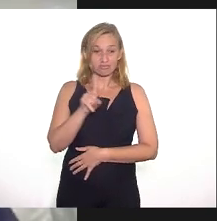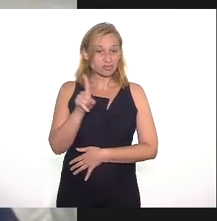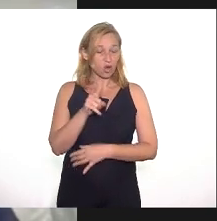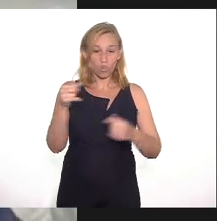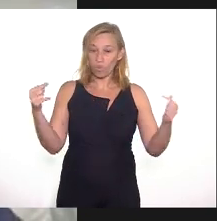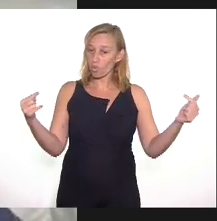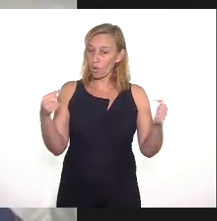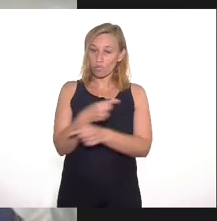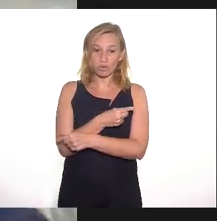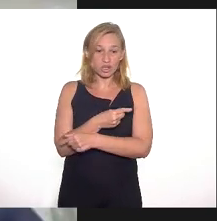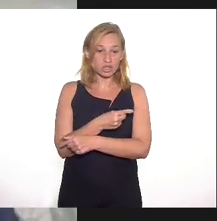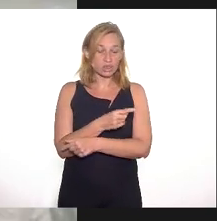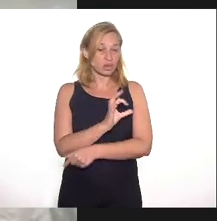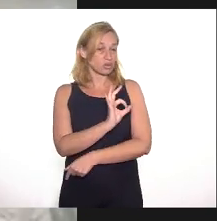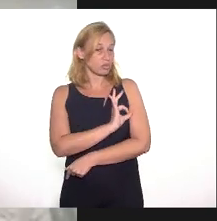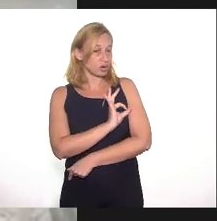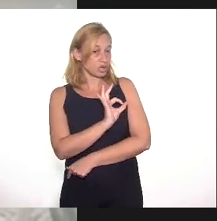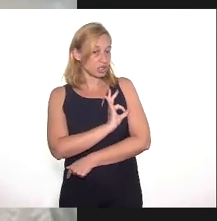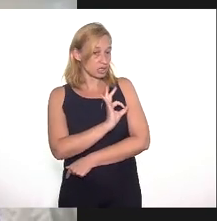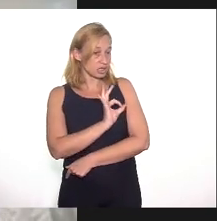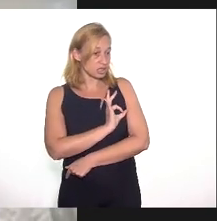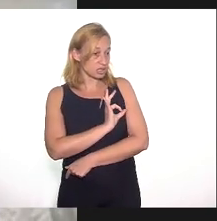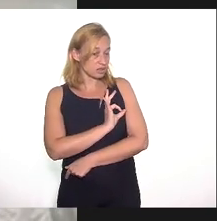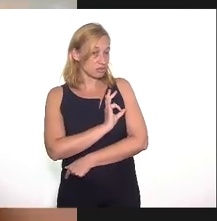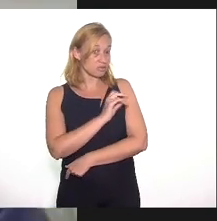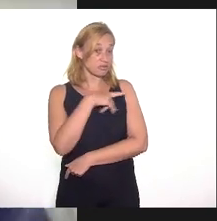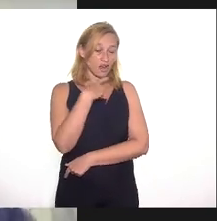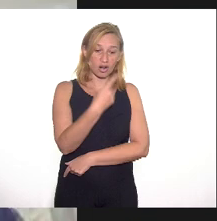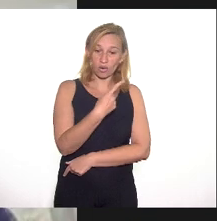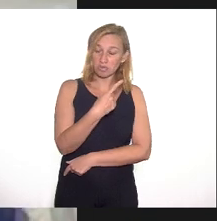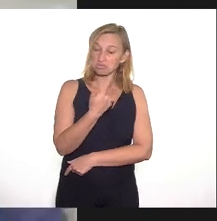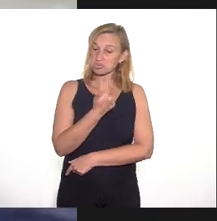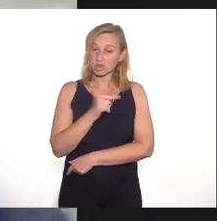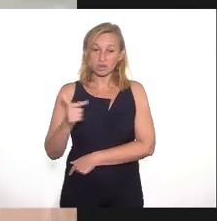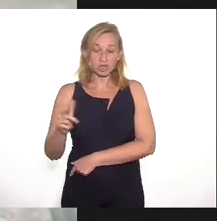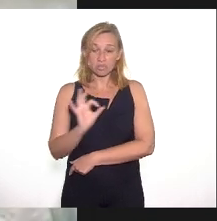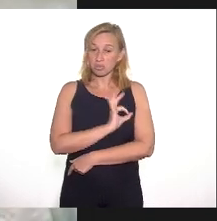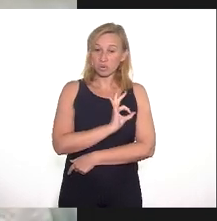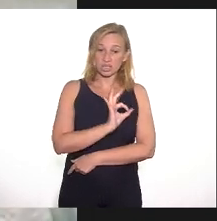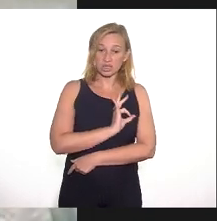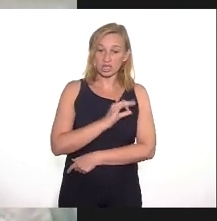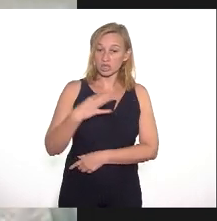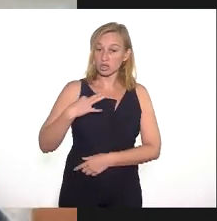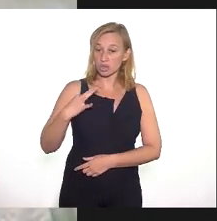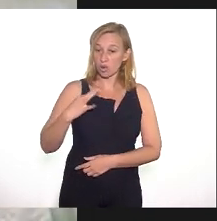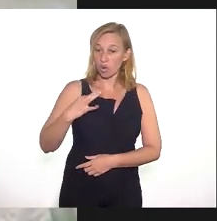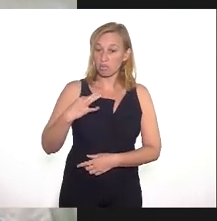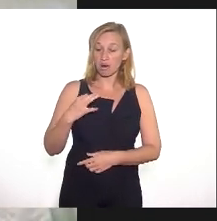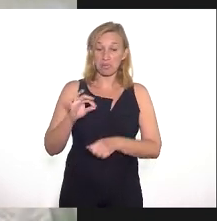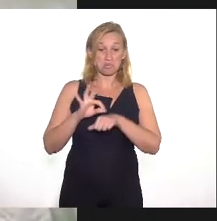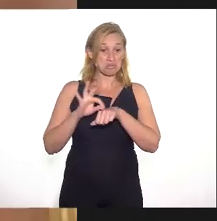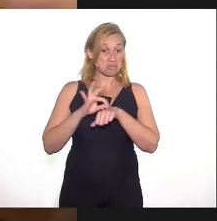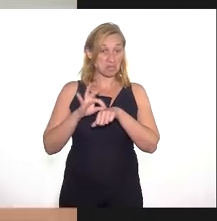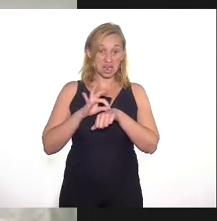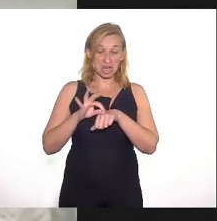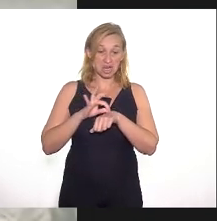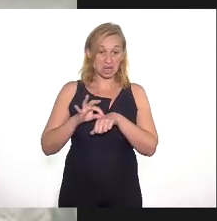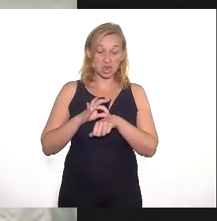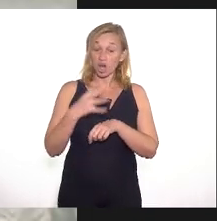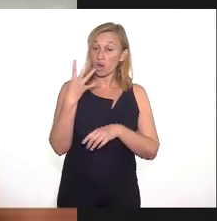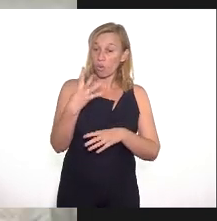com o policiamento dos batalhões da Polícia Militar, não há policiais vestidos de preto, não há o hábito de